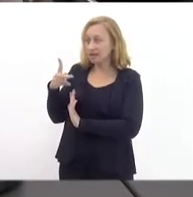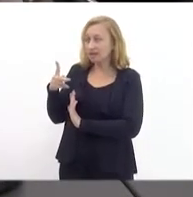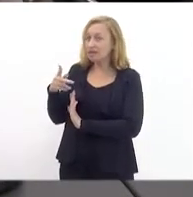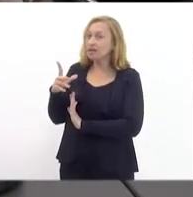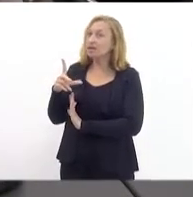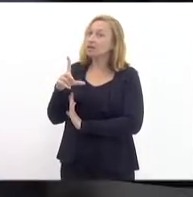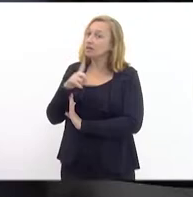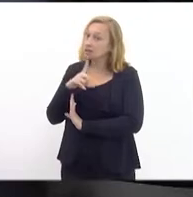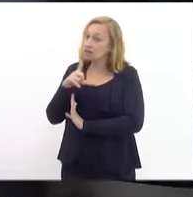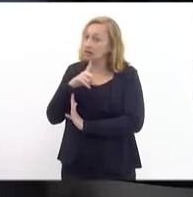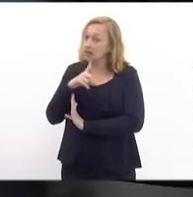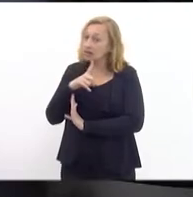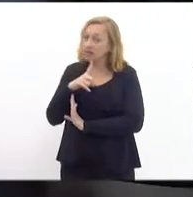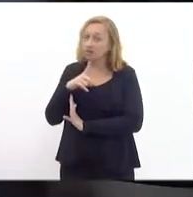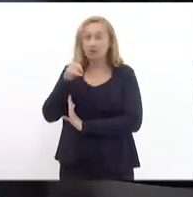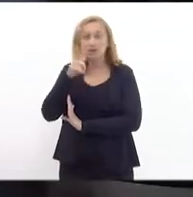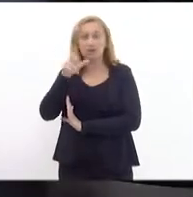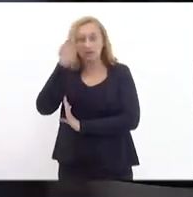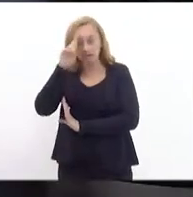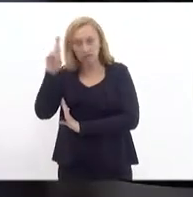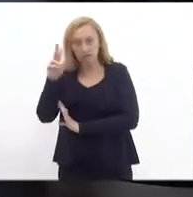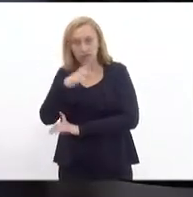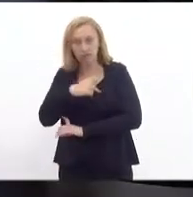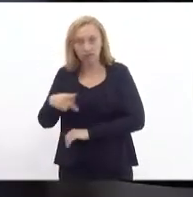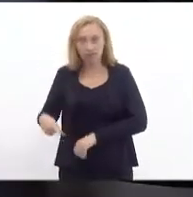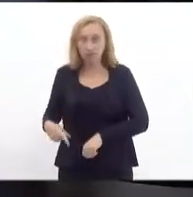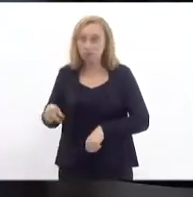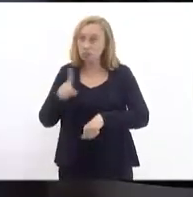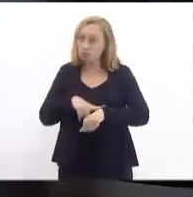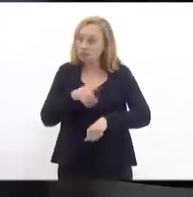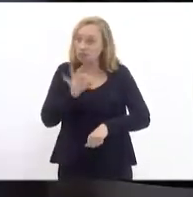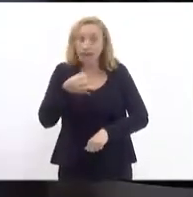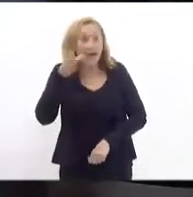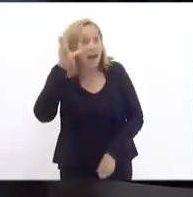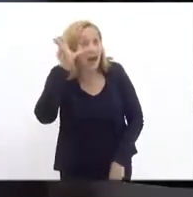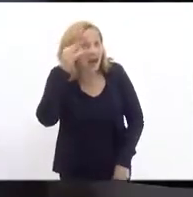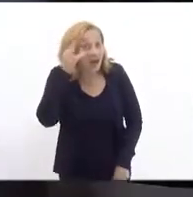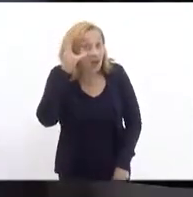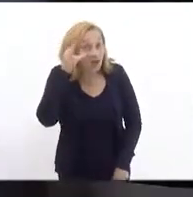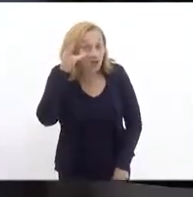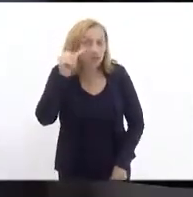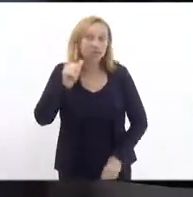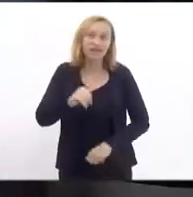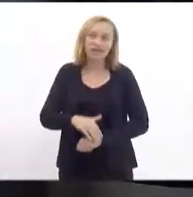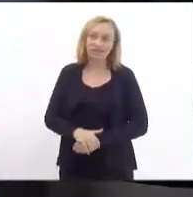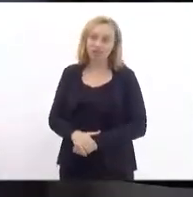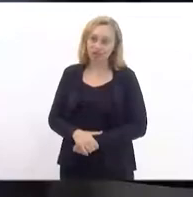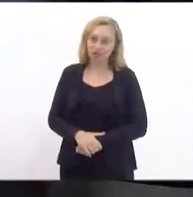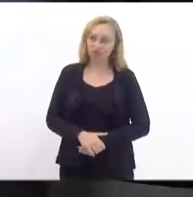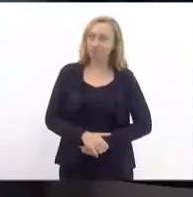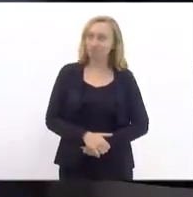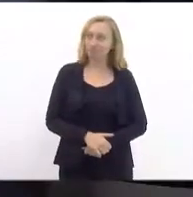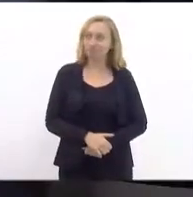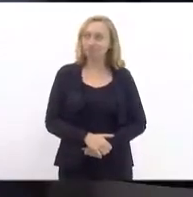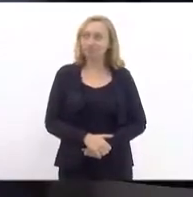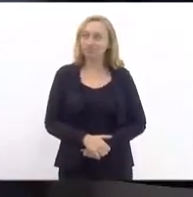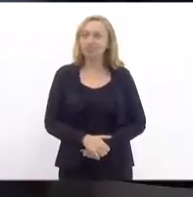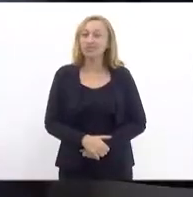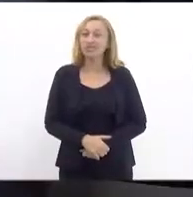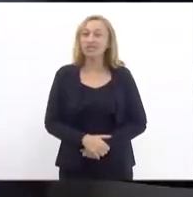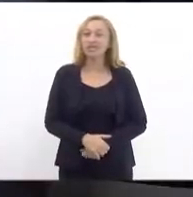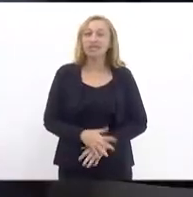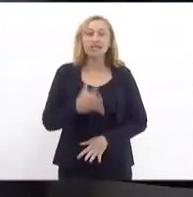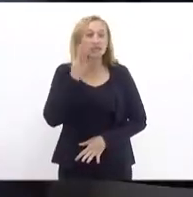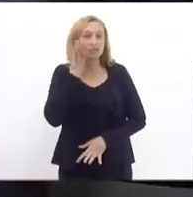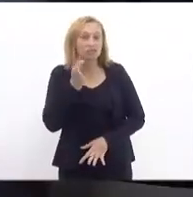tenho, senhora presidente, no momento oportuno, a curiosidade, tá, de entender se, por exemplo, não sei se